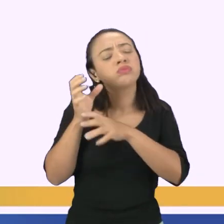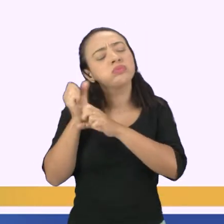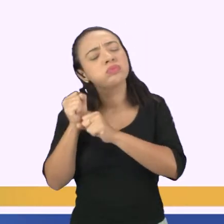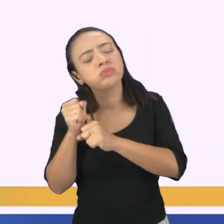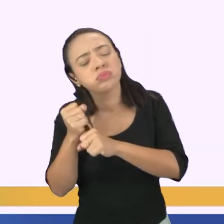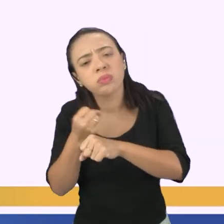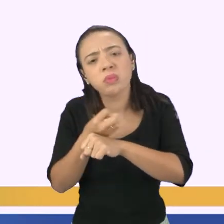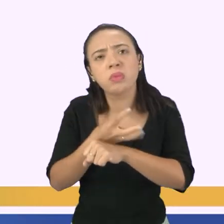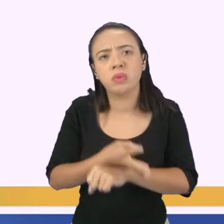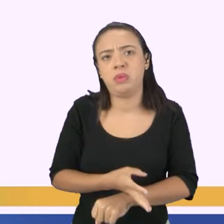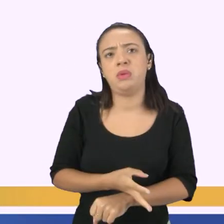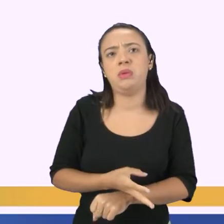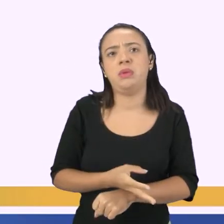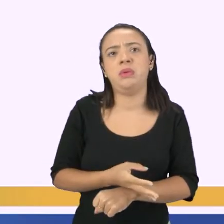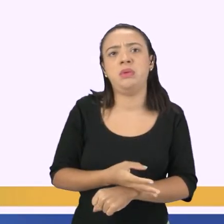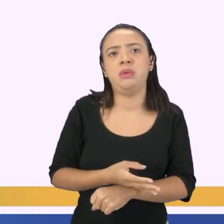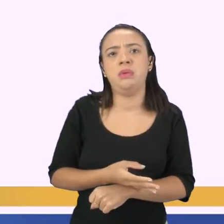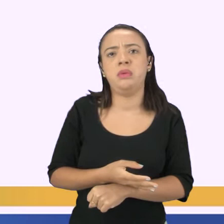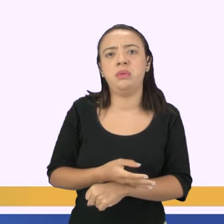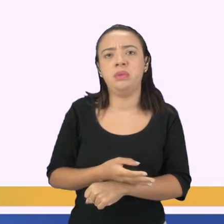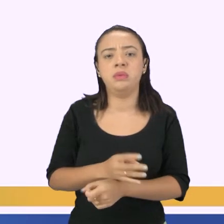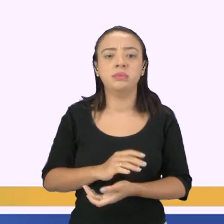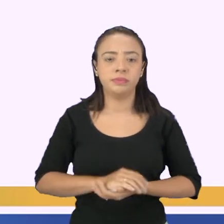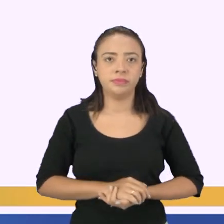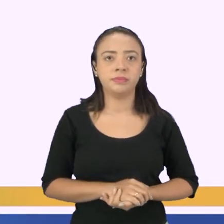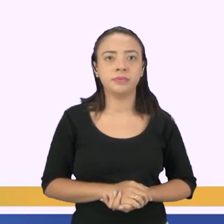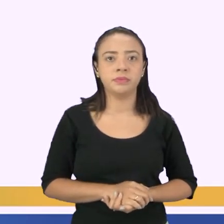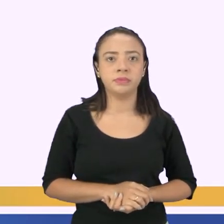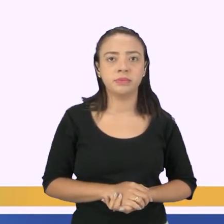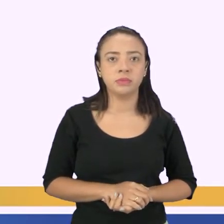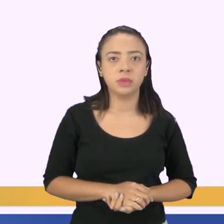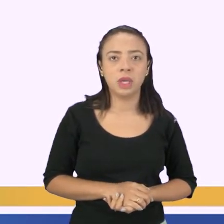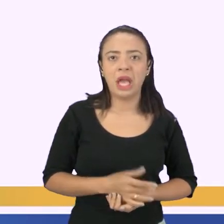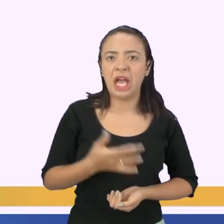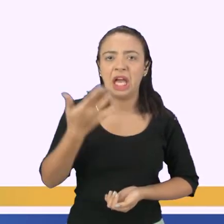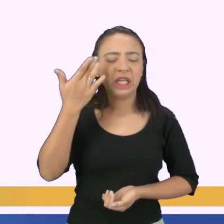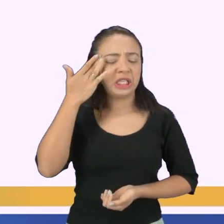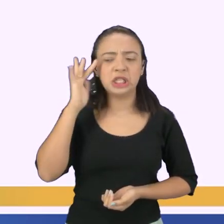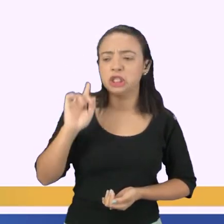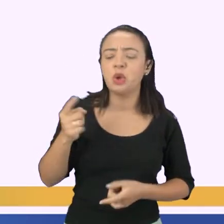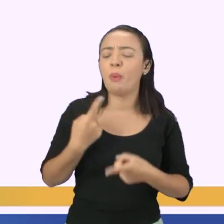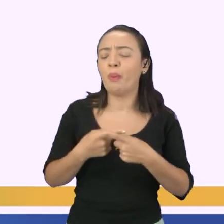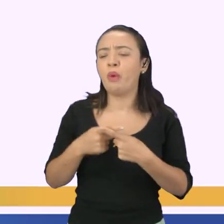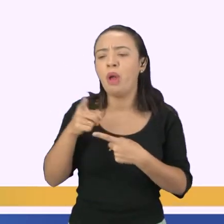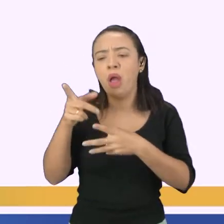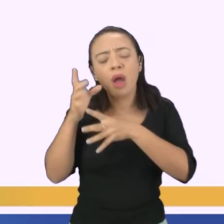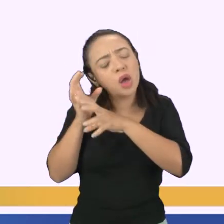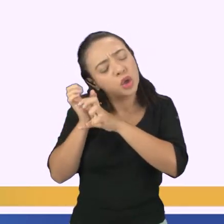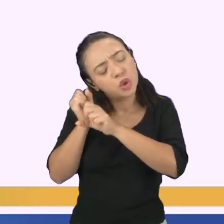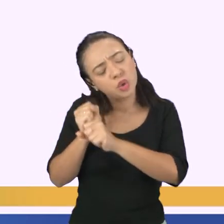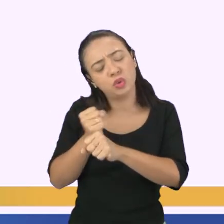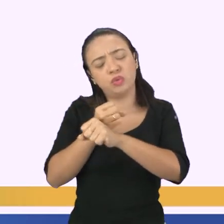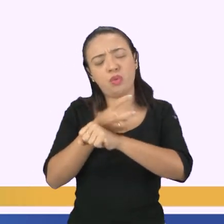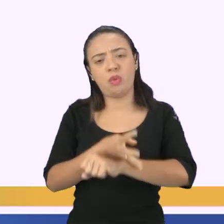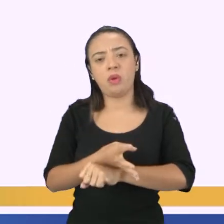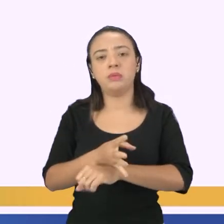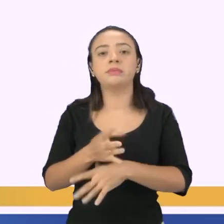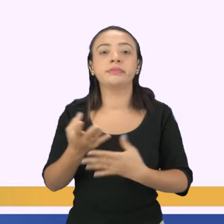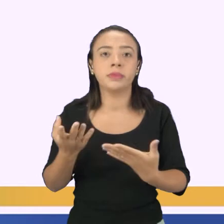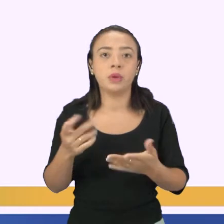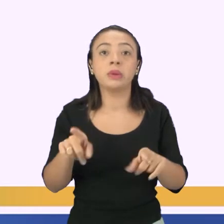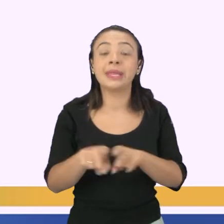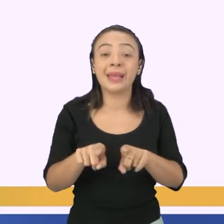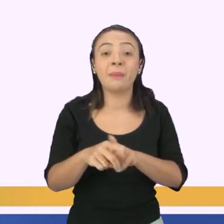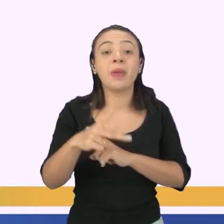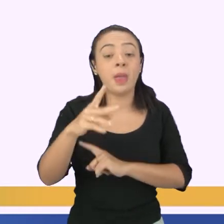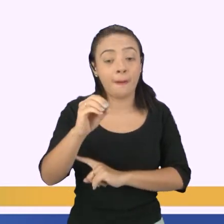aí, ó. Por que ele dormiu cedo? Não entendi por que ele dormiu cedo. Esse porquê também é